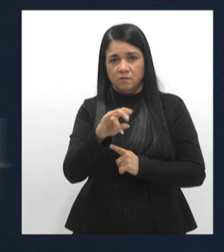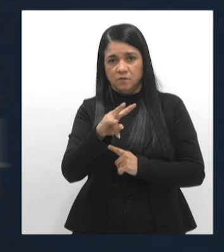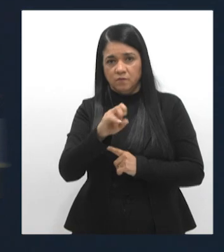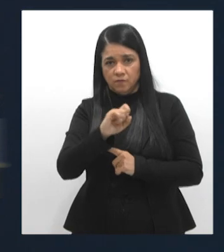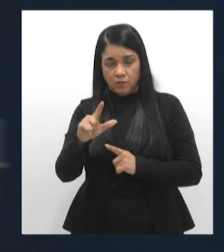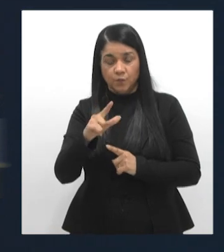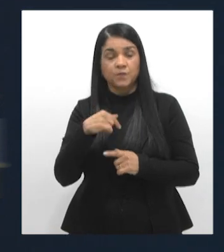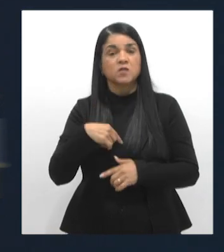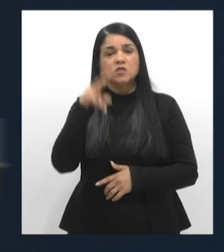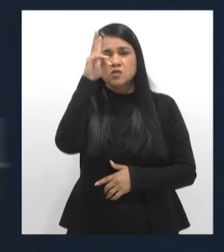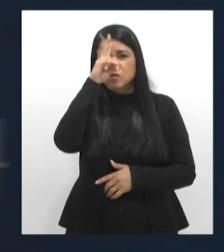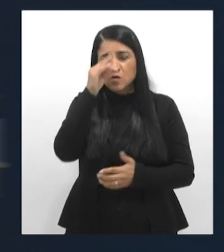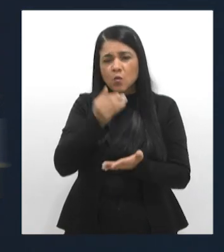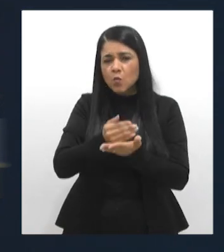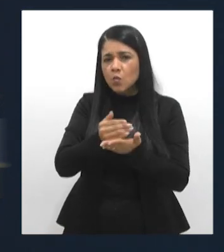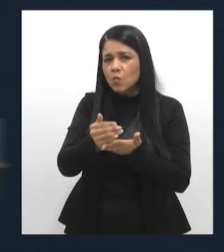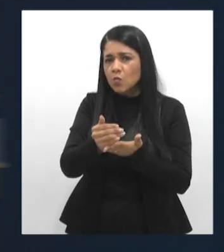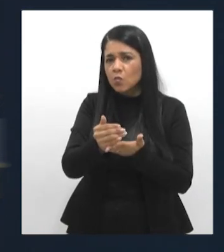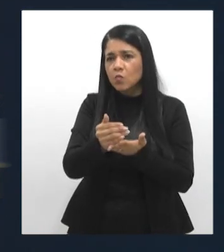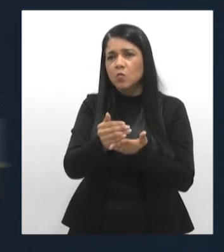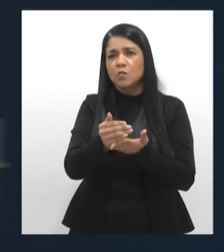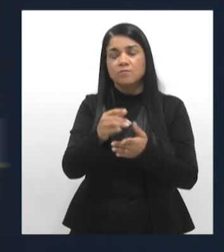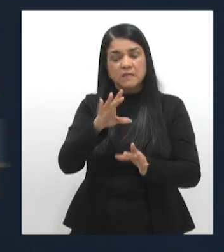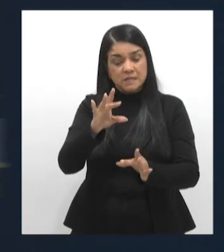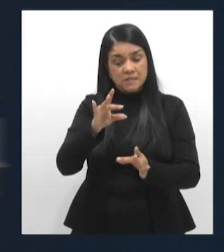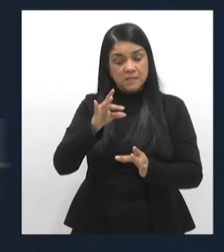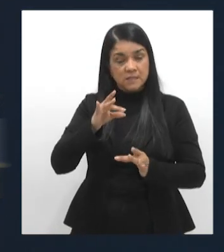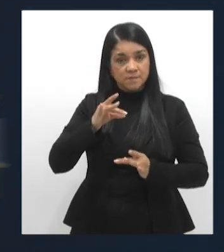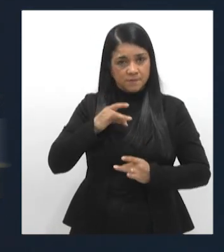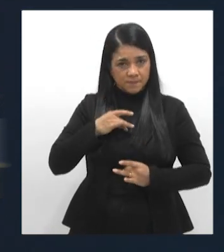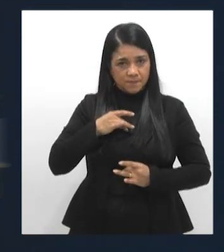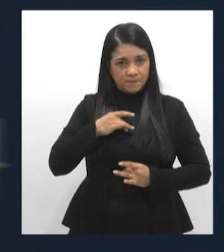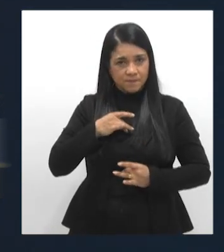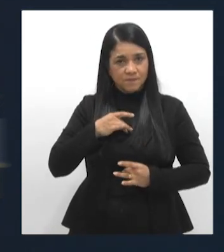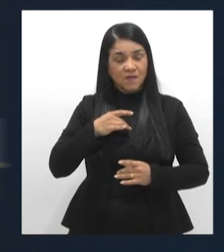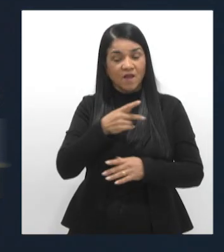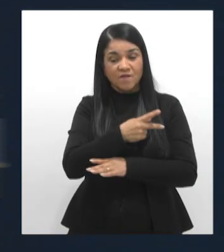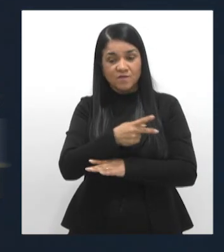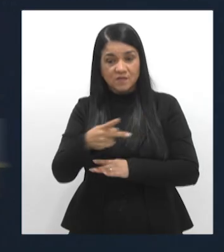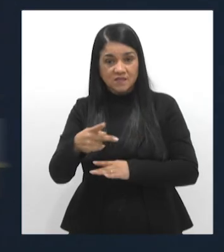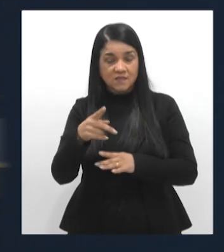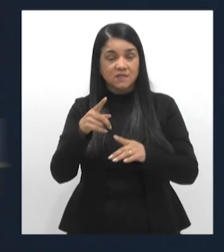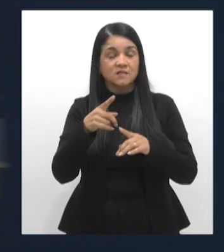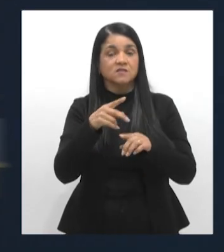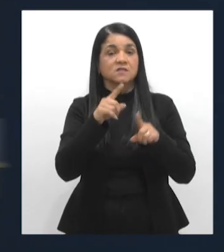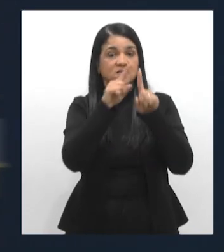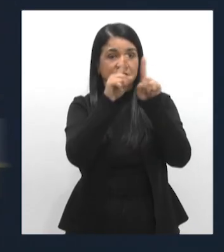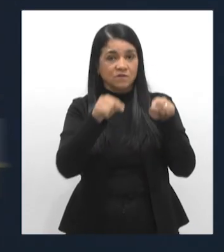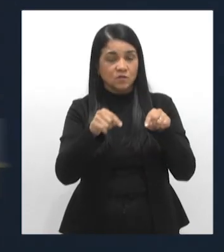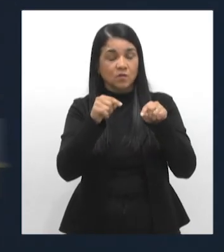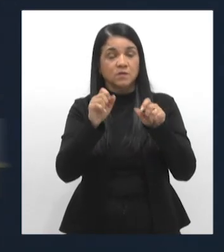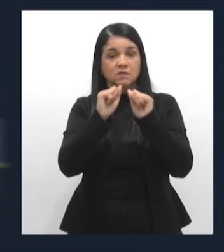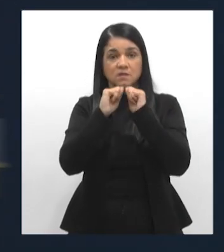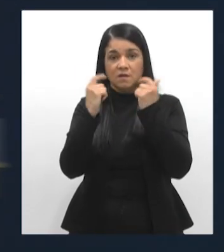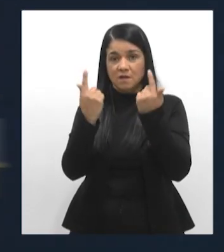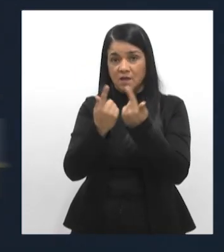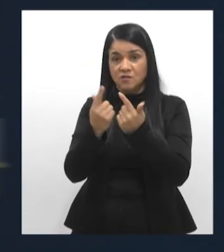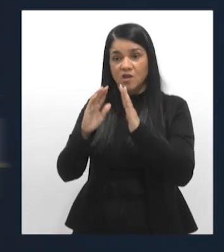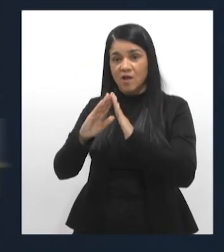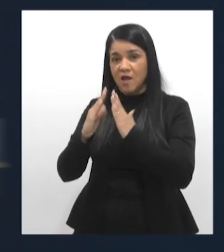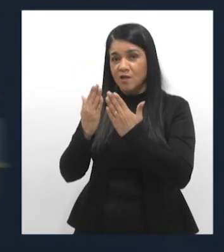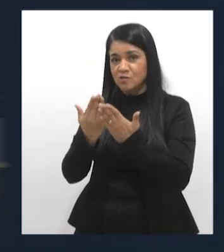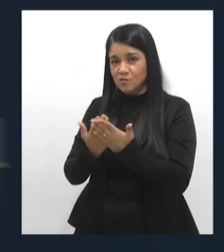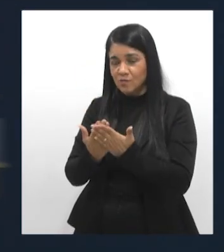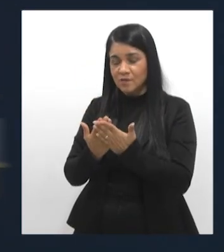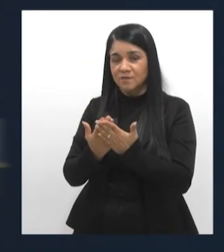história começa com uma inspiração: a visita de servidores da ELERJ à Escola do Legislativo de